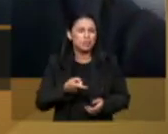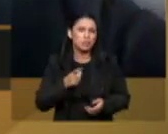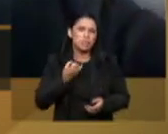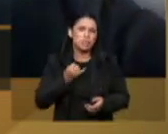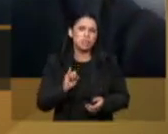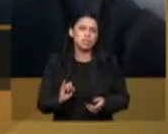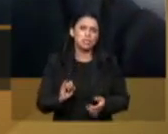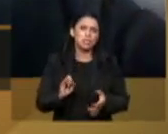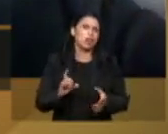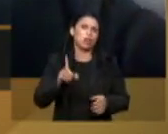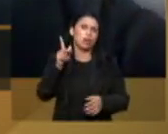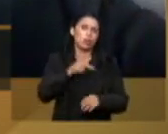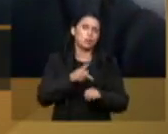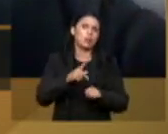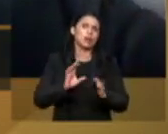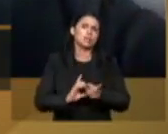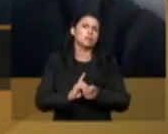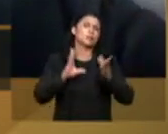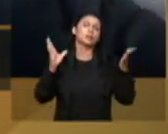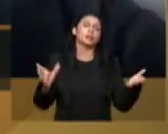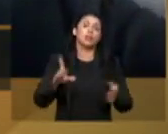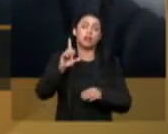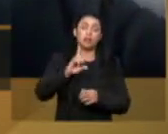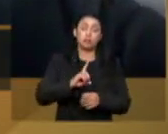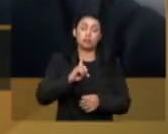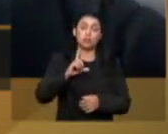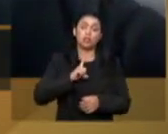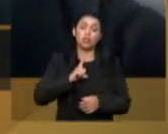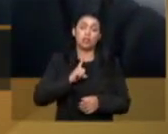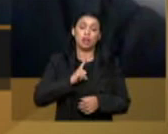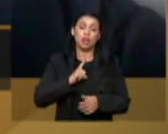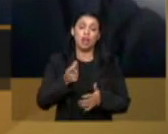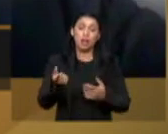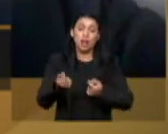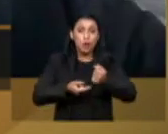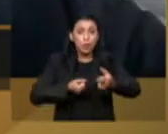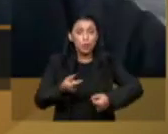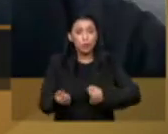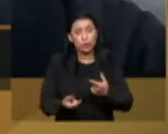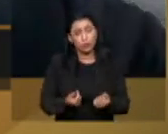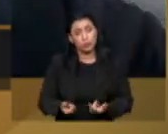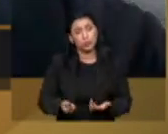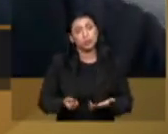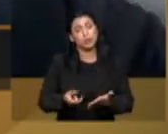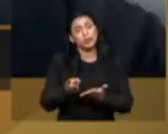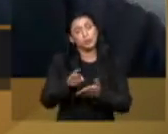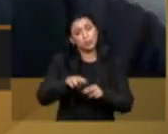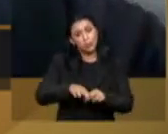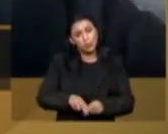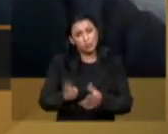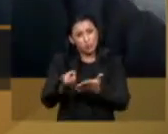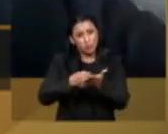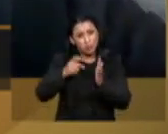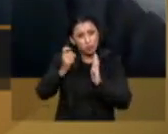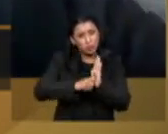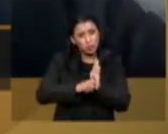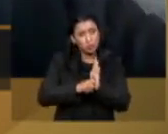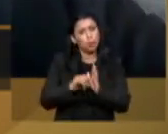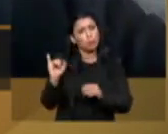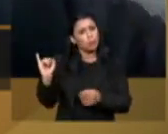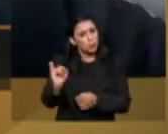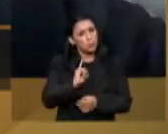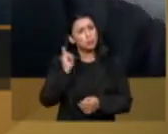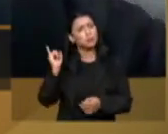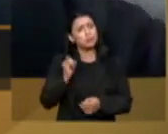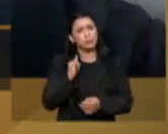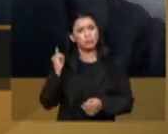Estado Democrático de Direito e à dinâmica da economia afetada por uma tributação em um ponto tão relevante